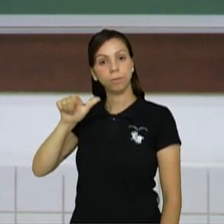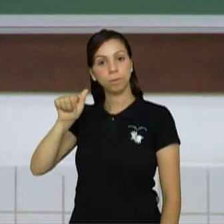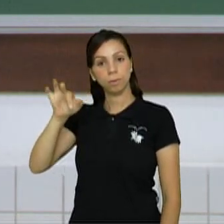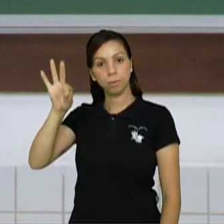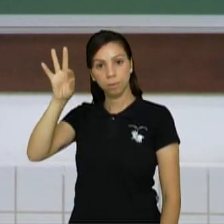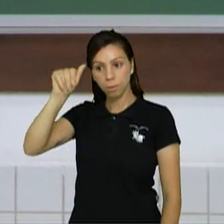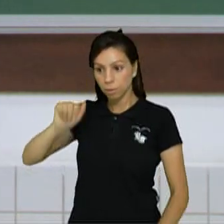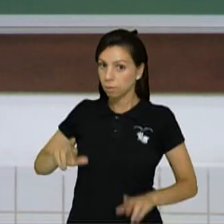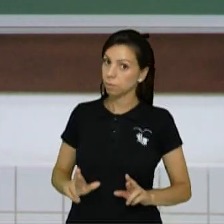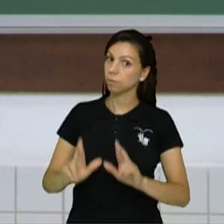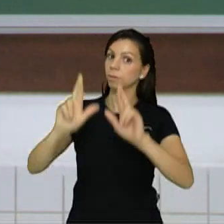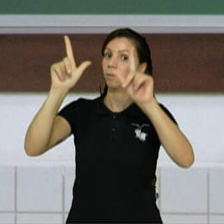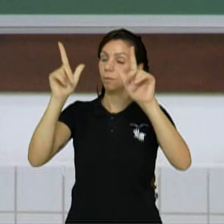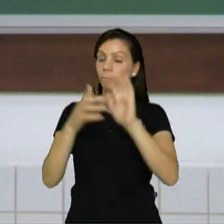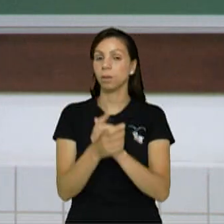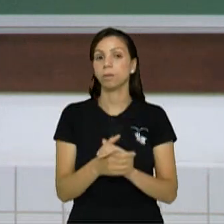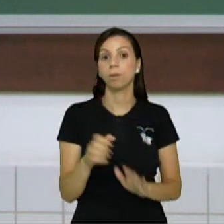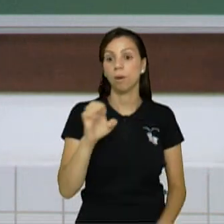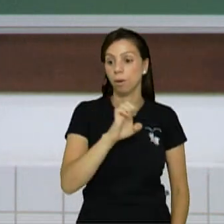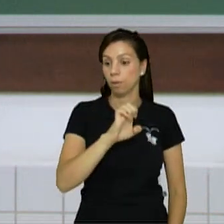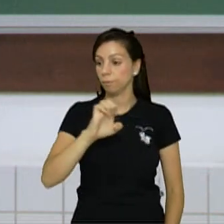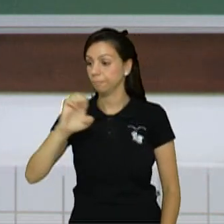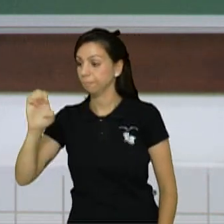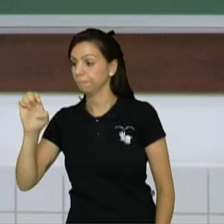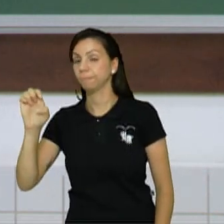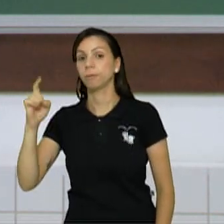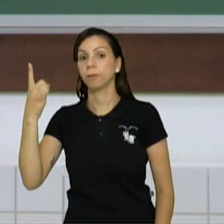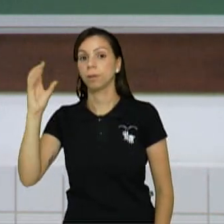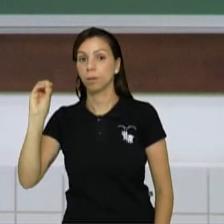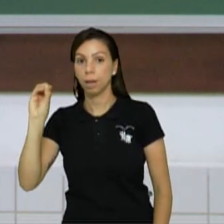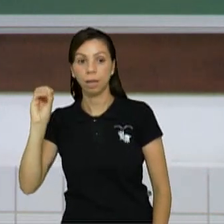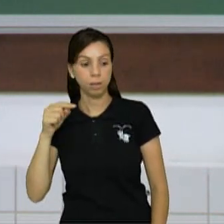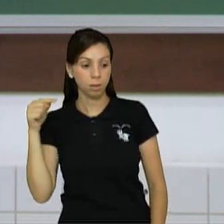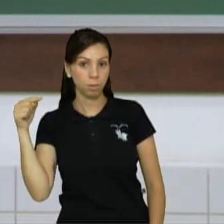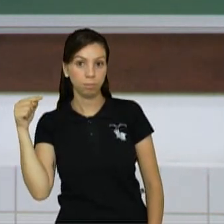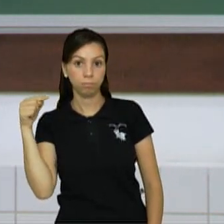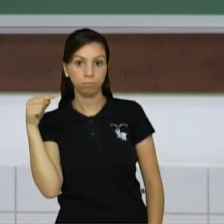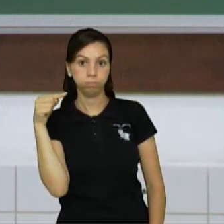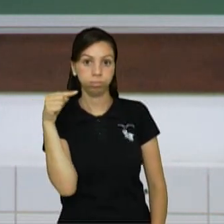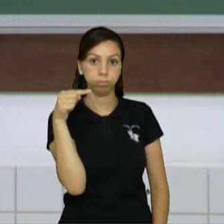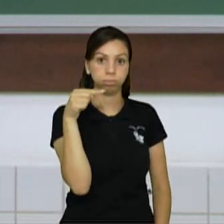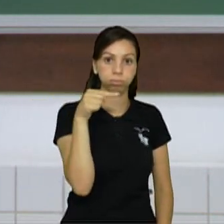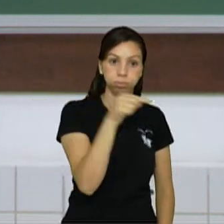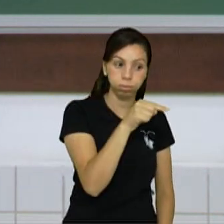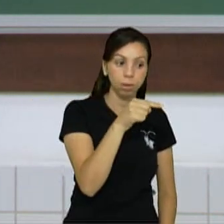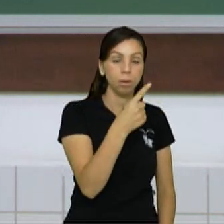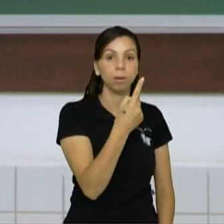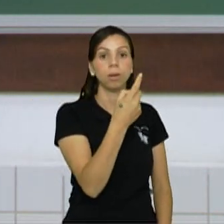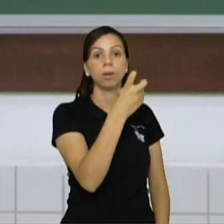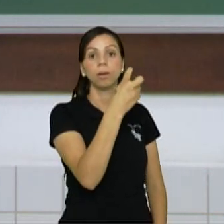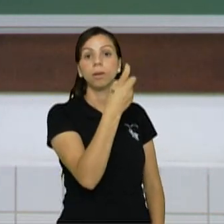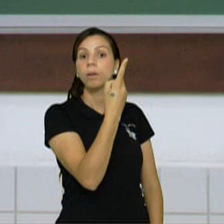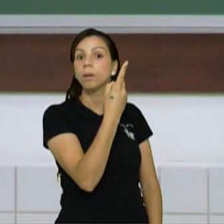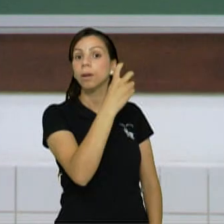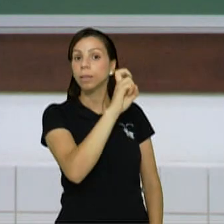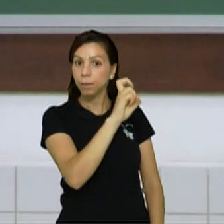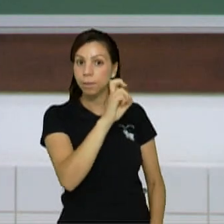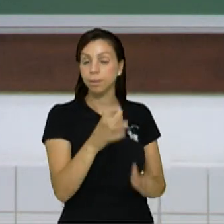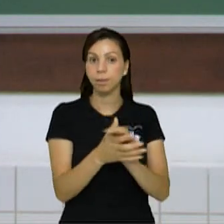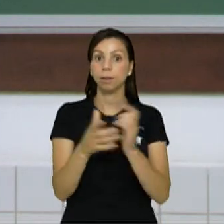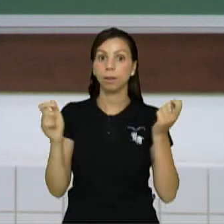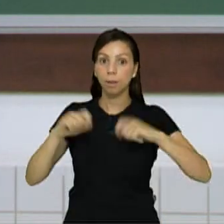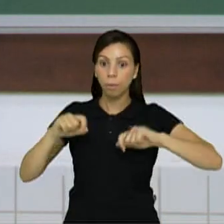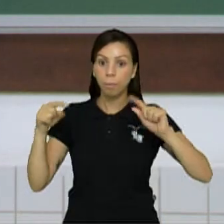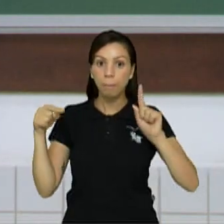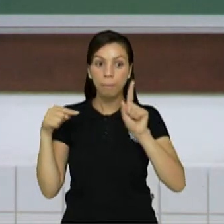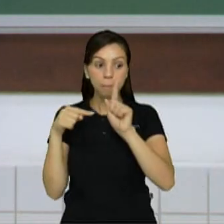outro que vai a 15 para a direita é o equivalente a um ficar parado e o outro se afastar a 25, tá? Então, essa é